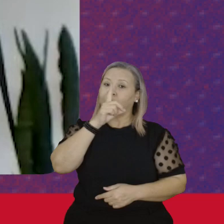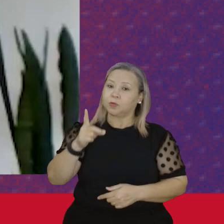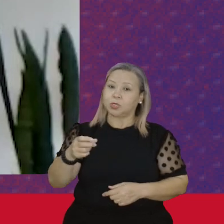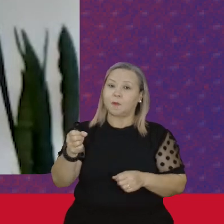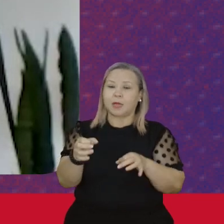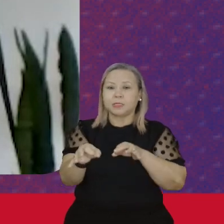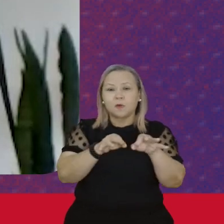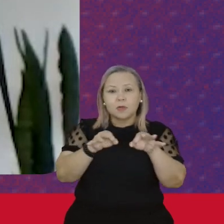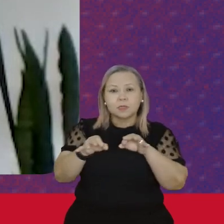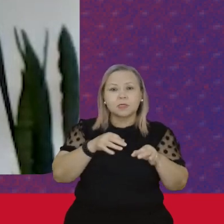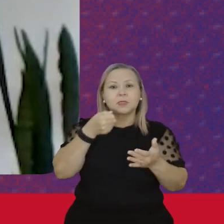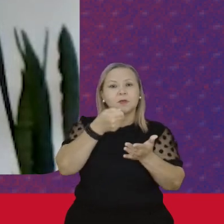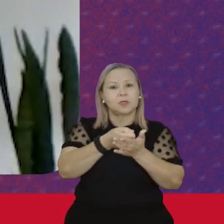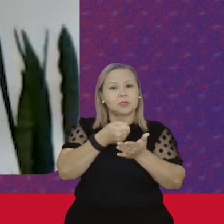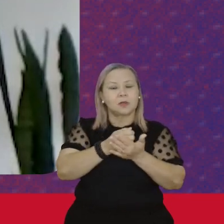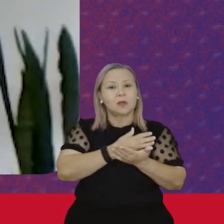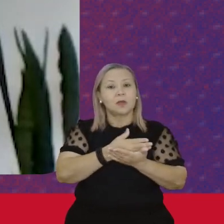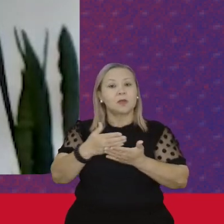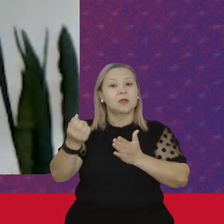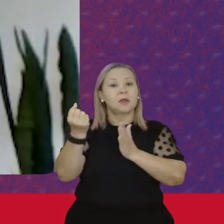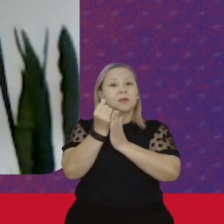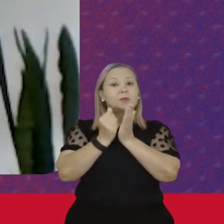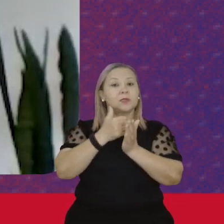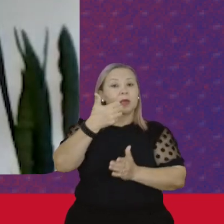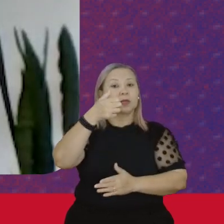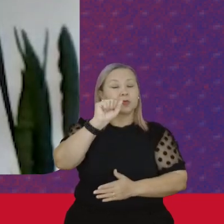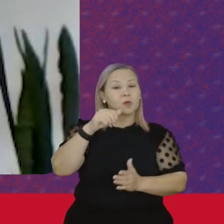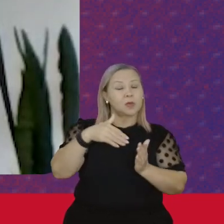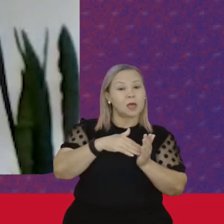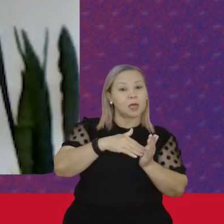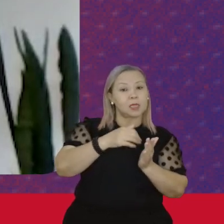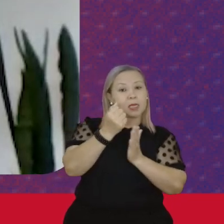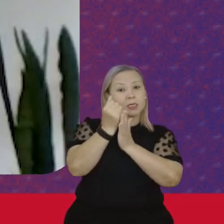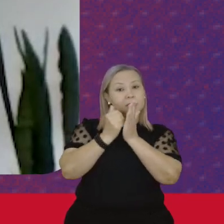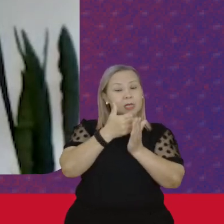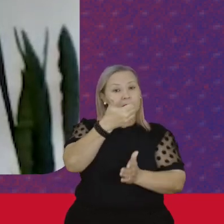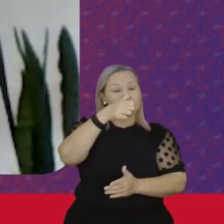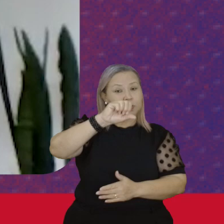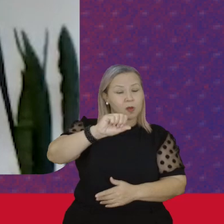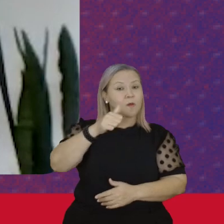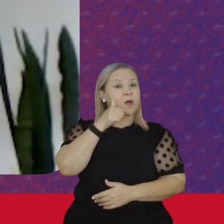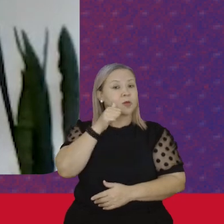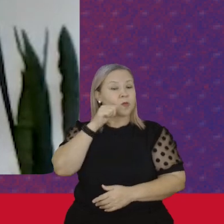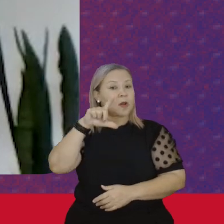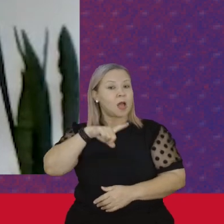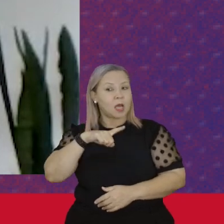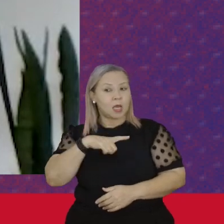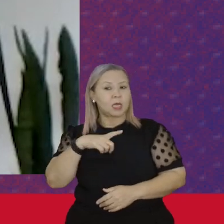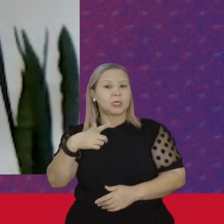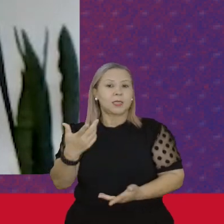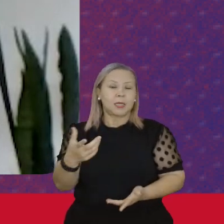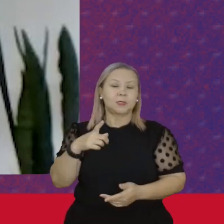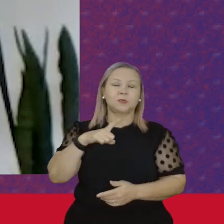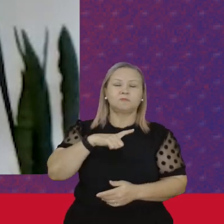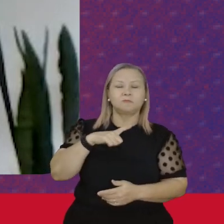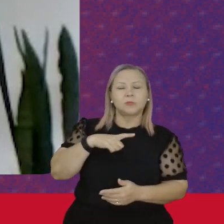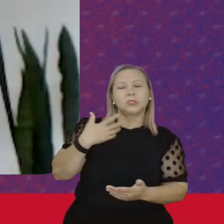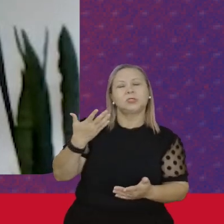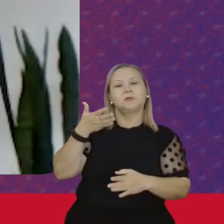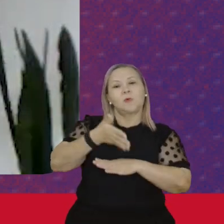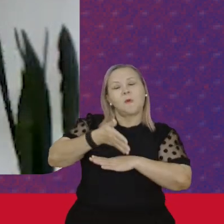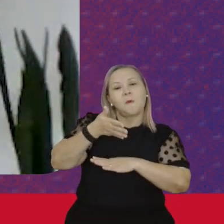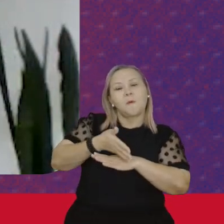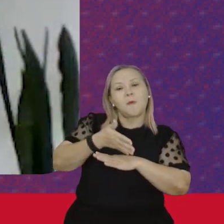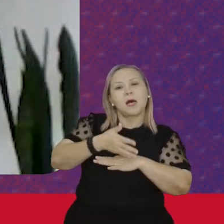construção dessa luta. Né? Então, desde o século XVIII, desde o século XIX, as mulheres têm tido uma participação